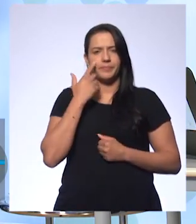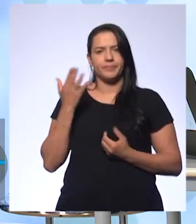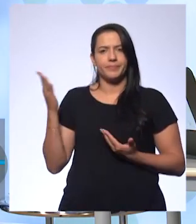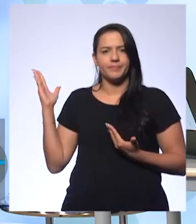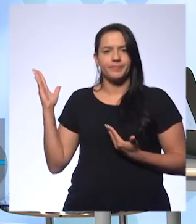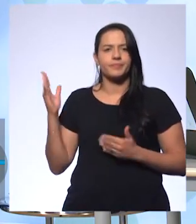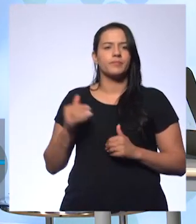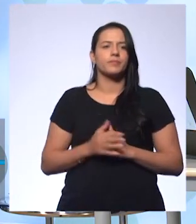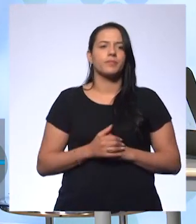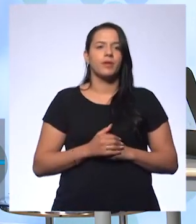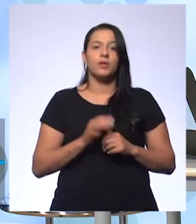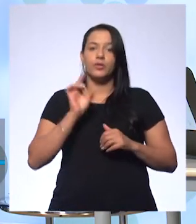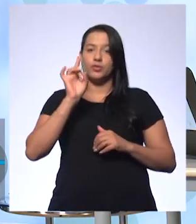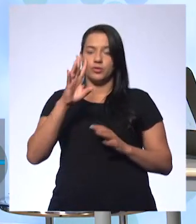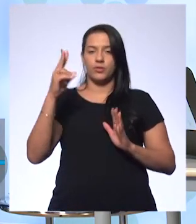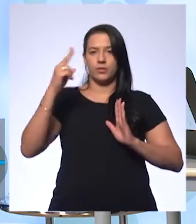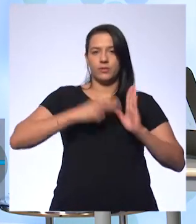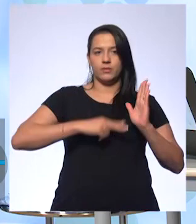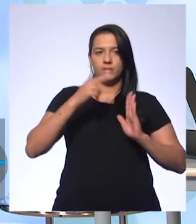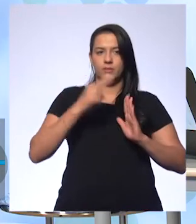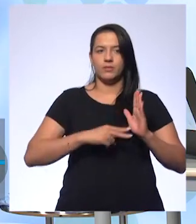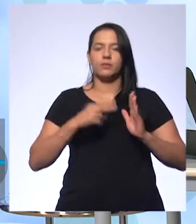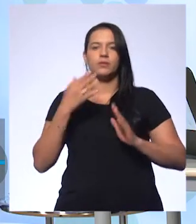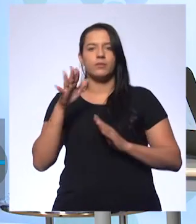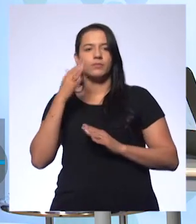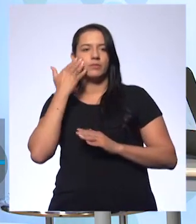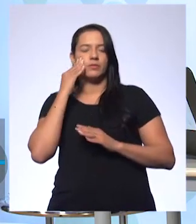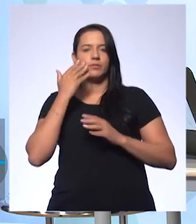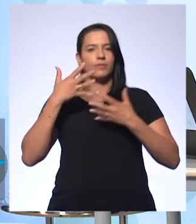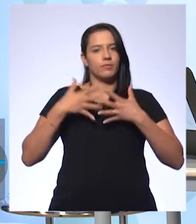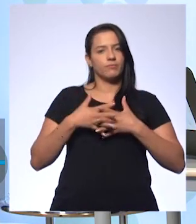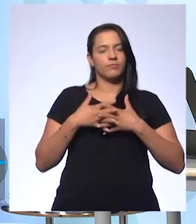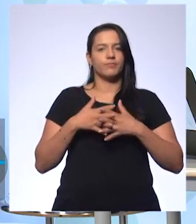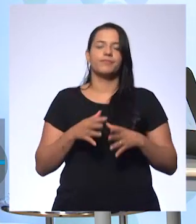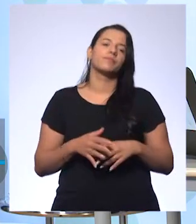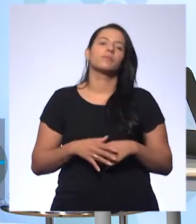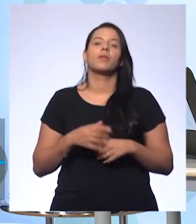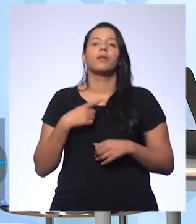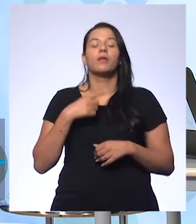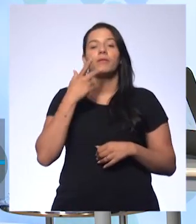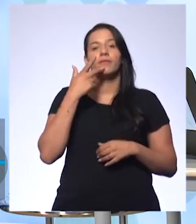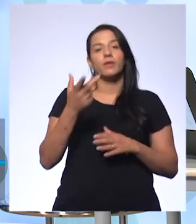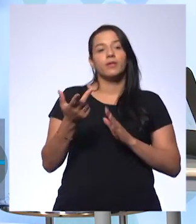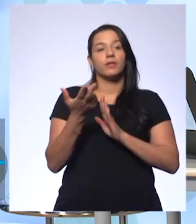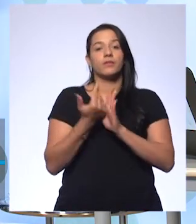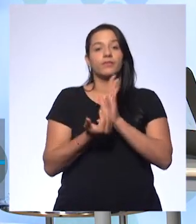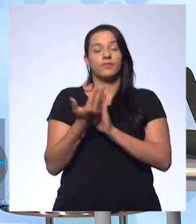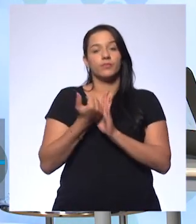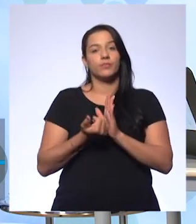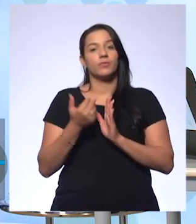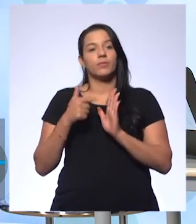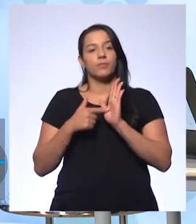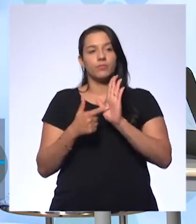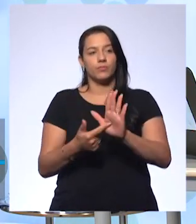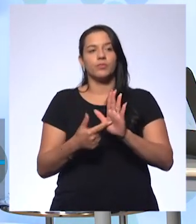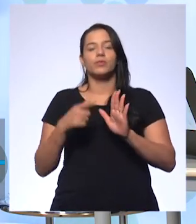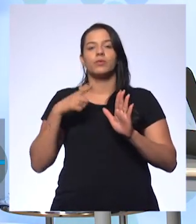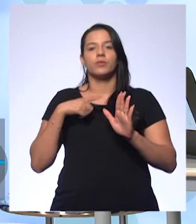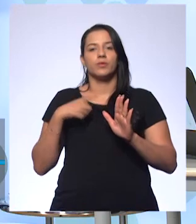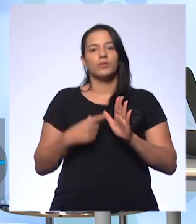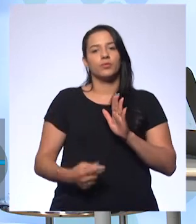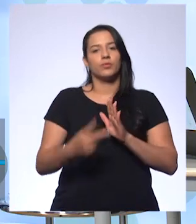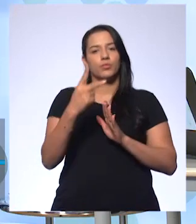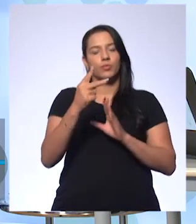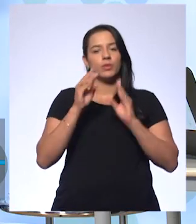assim, né? Vamos só ler para a gente clarear, se caso alguém ficou com dúvida ainda, né, Dani? Aí ele fala assim, que a figura a seguir contém uma mistura de duas substâncias. Ele fala que são